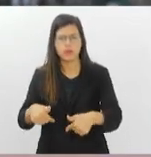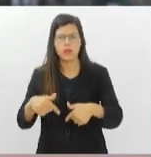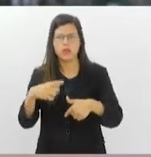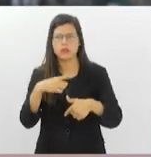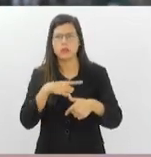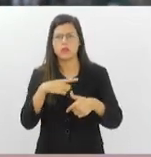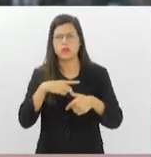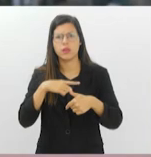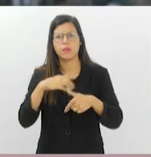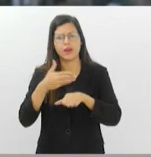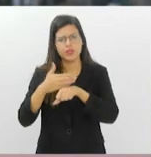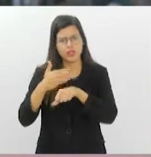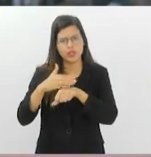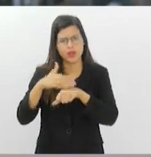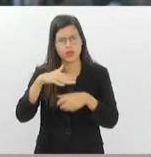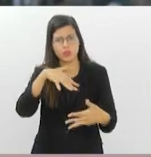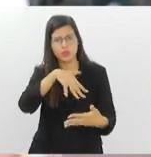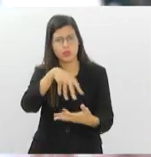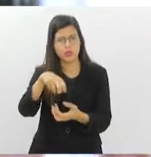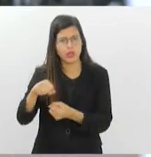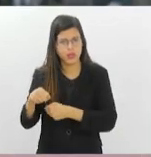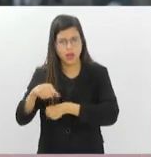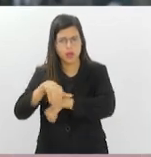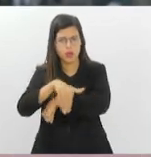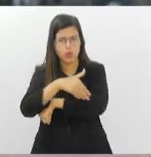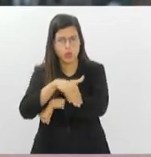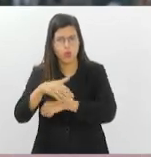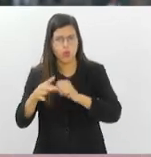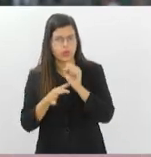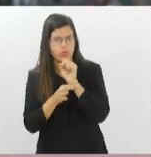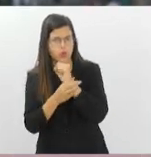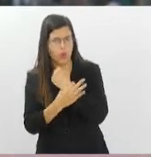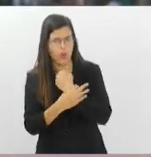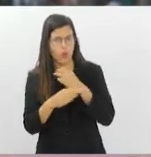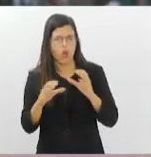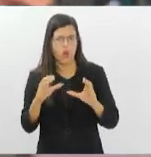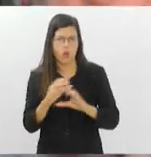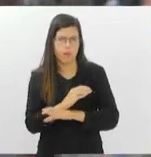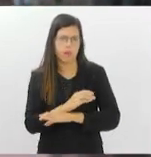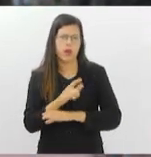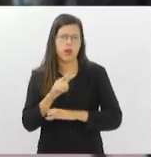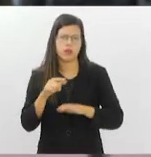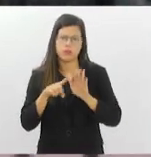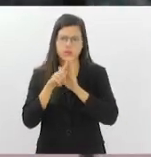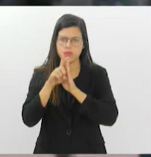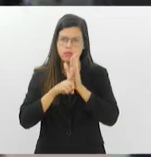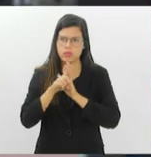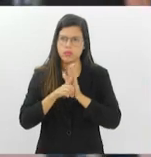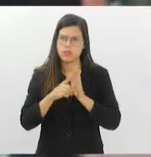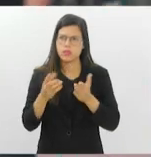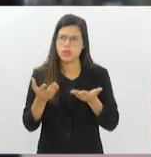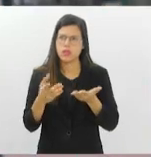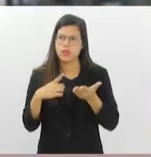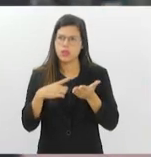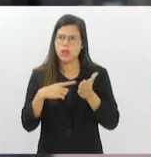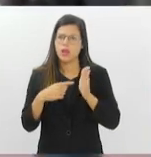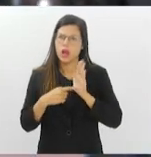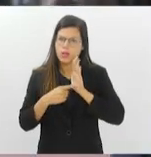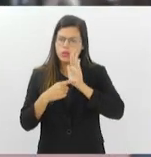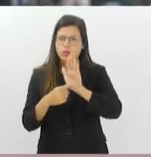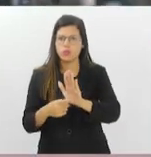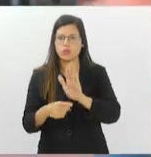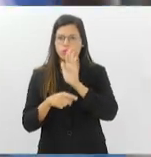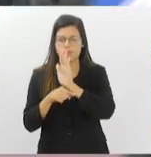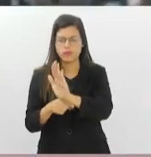segura sustentável investir nas vias seguras vias completas isso é que o Observatório tem ajuda e Coopera e colabora com a